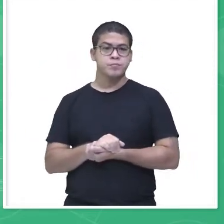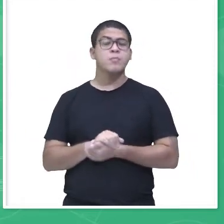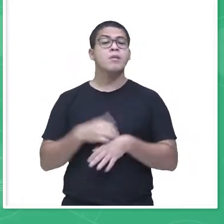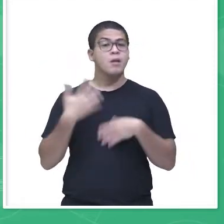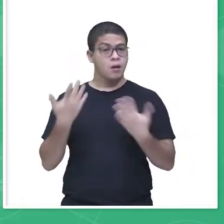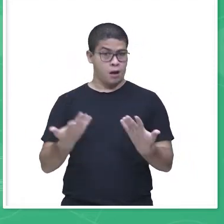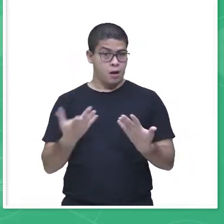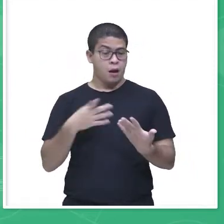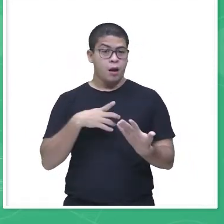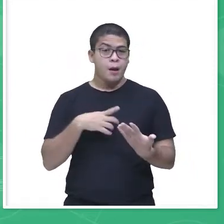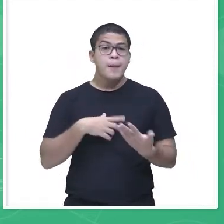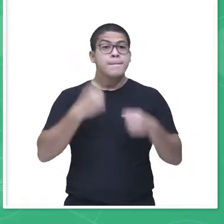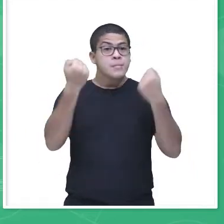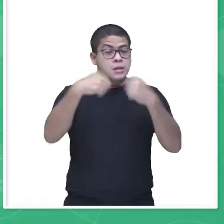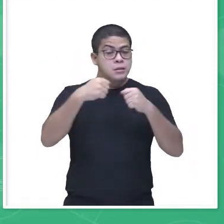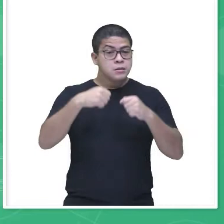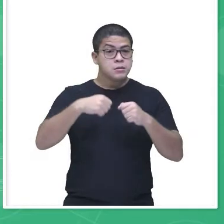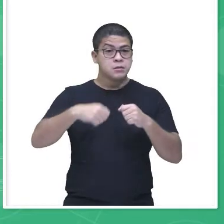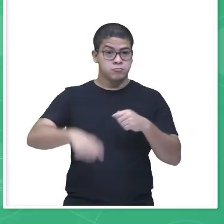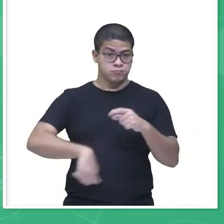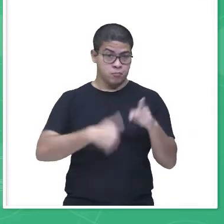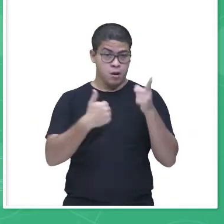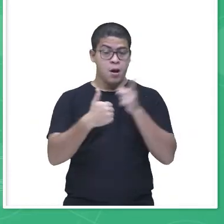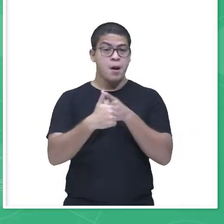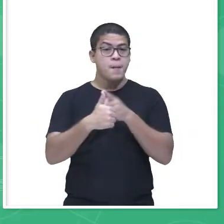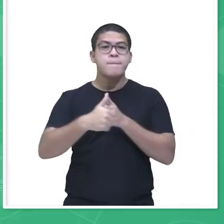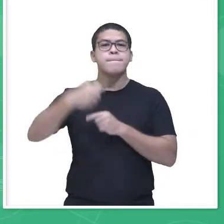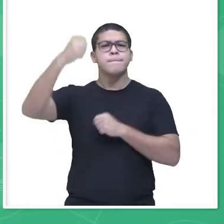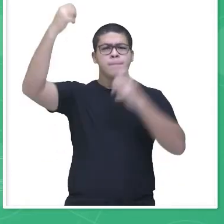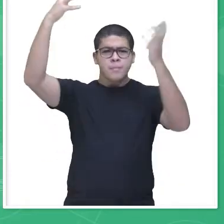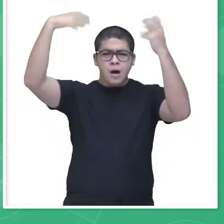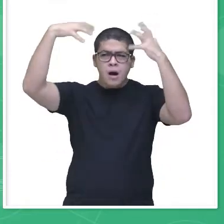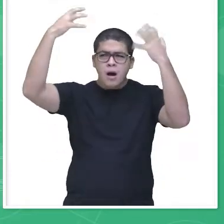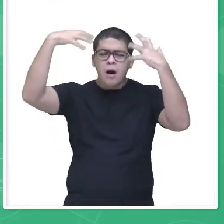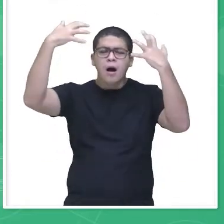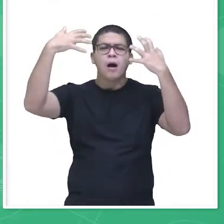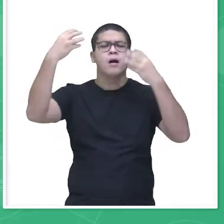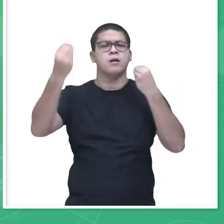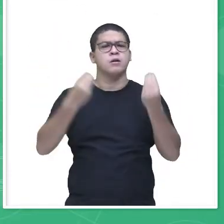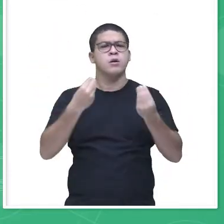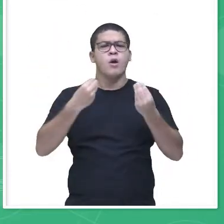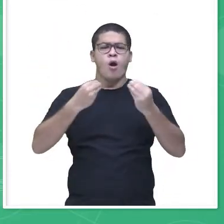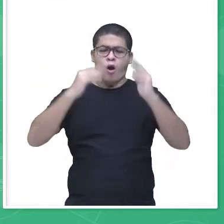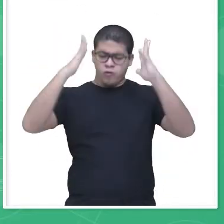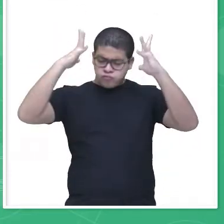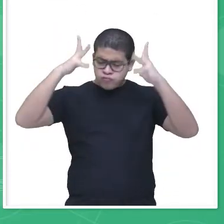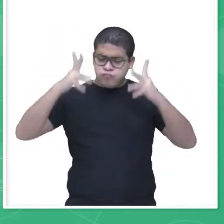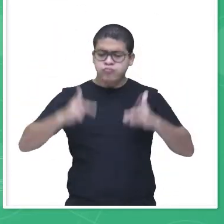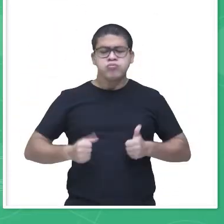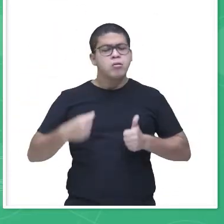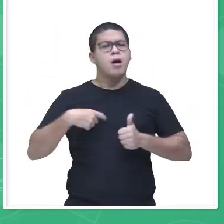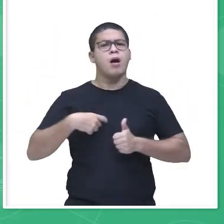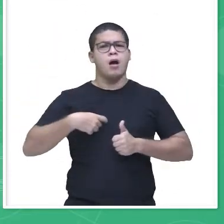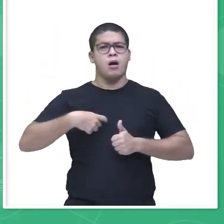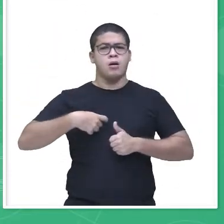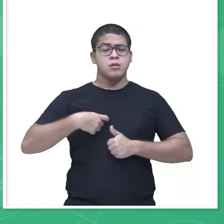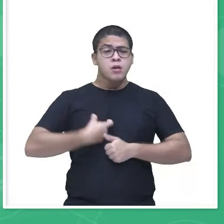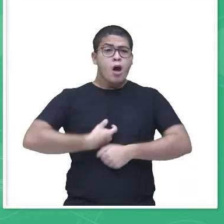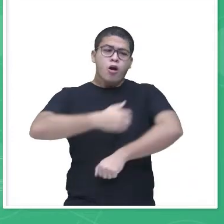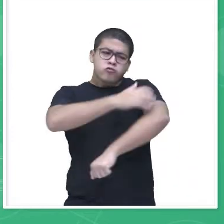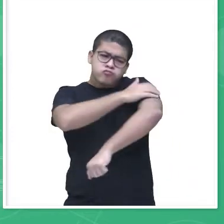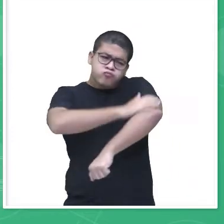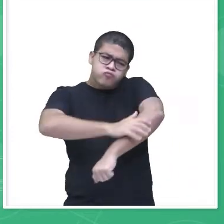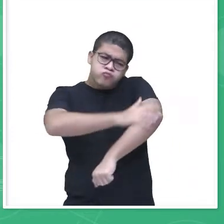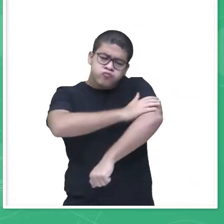isso, é necessário que tenhamos prática de banho, um banho completo, lavando com sabonete